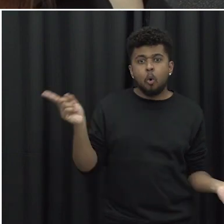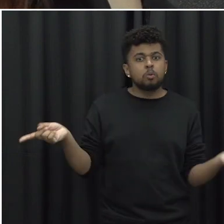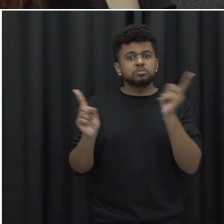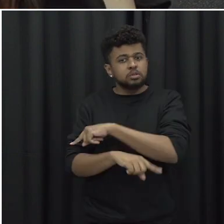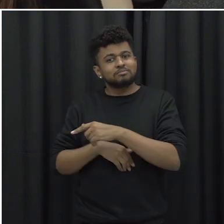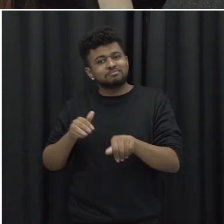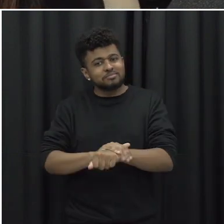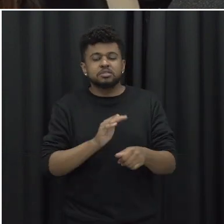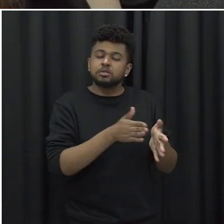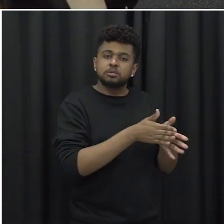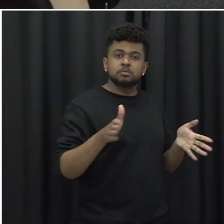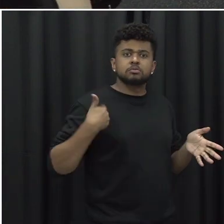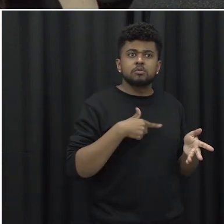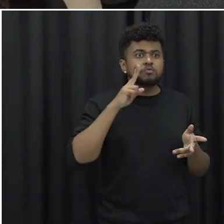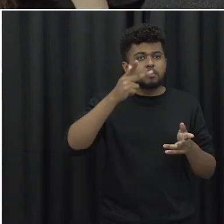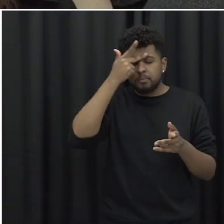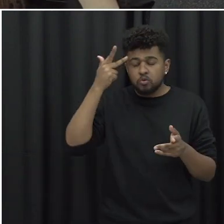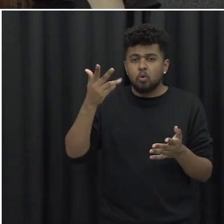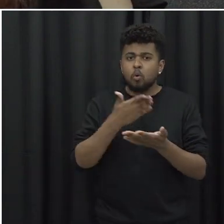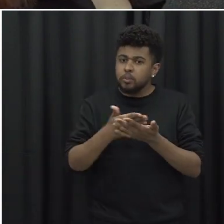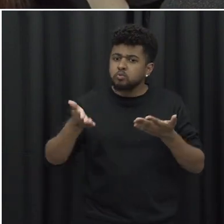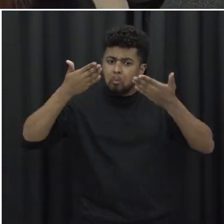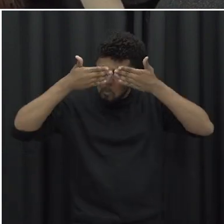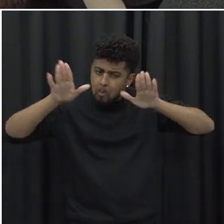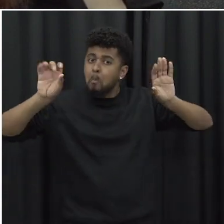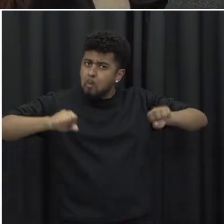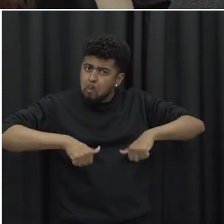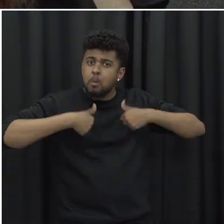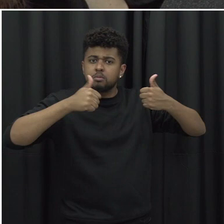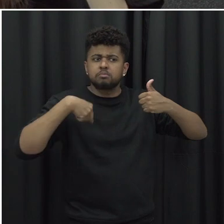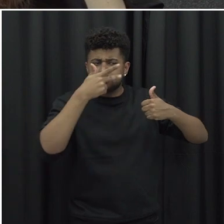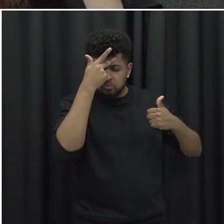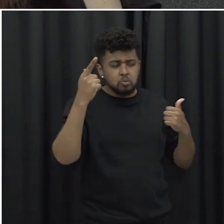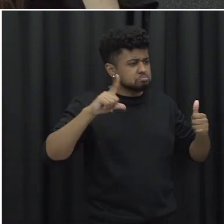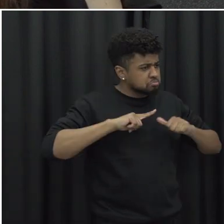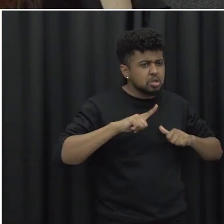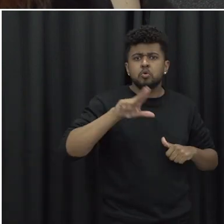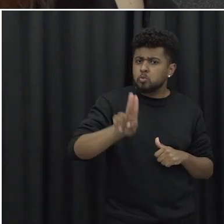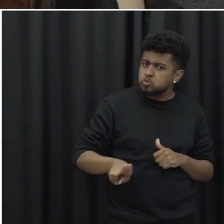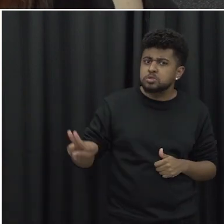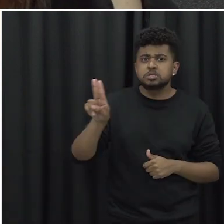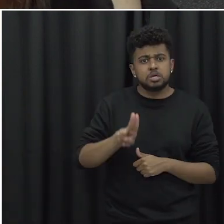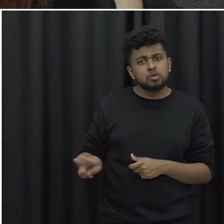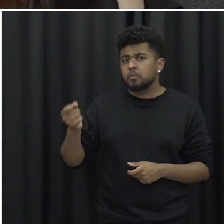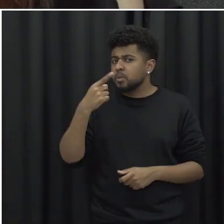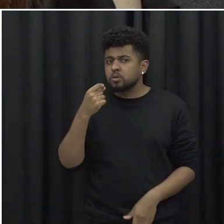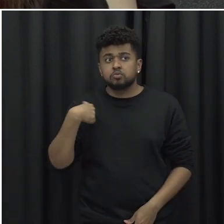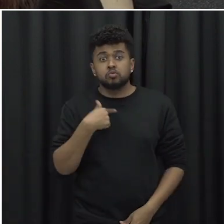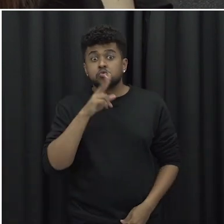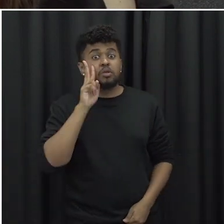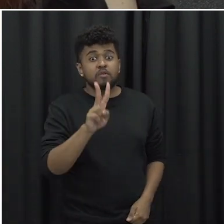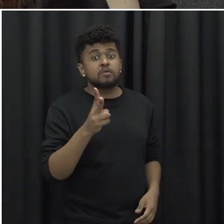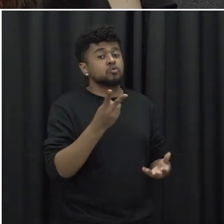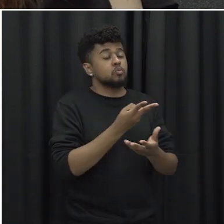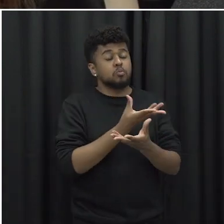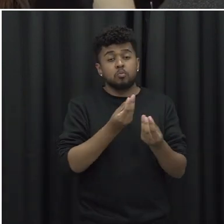estavam usando, né, e a gente não estava vendo ainda esse cenário tão aberto assim. Né? Então, acabou